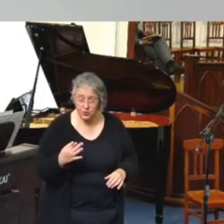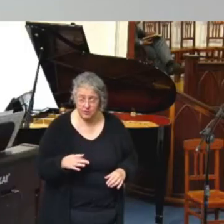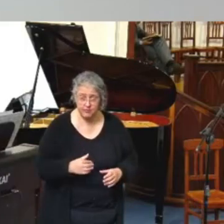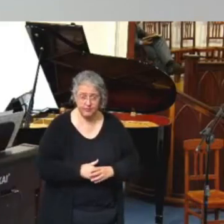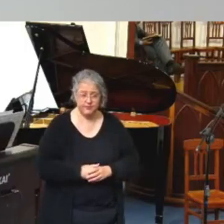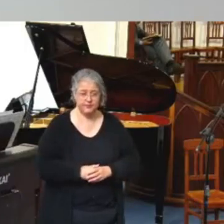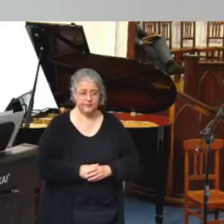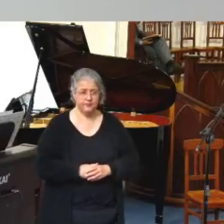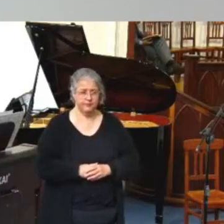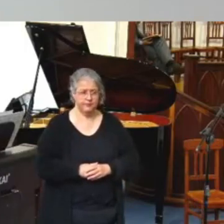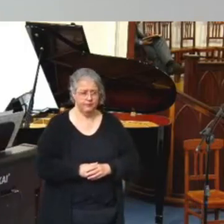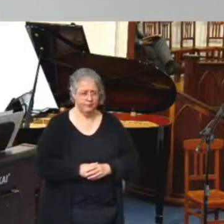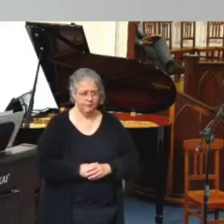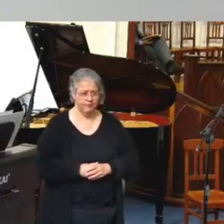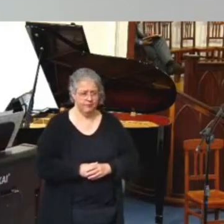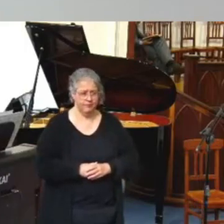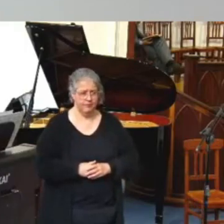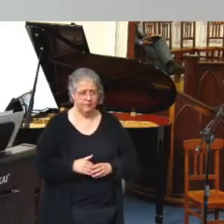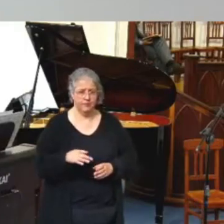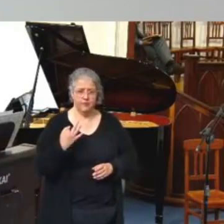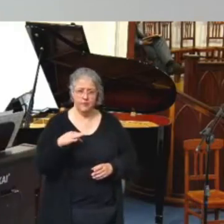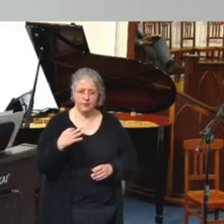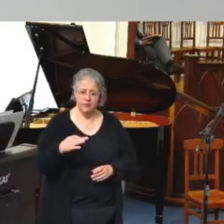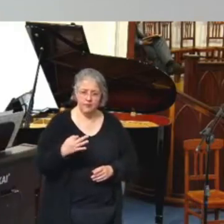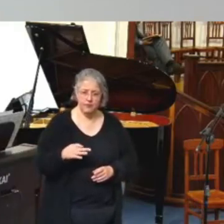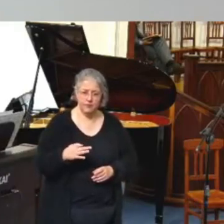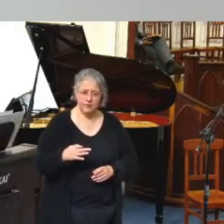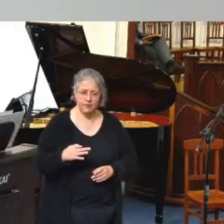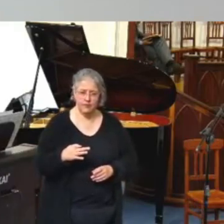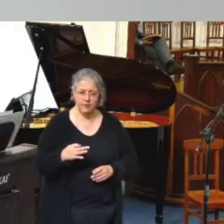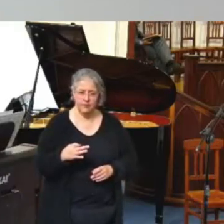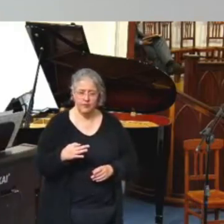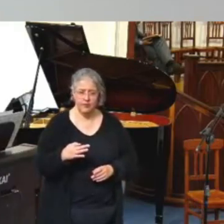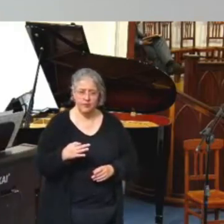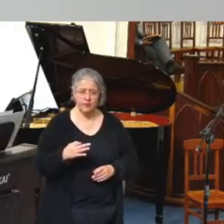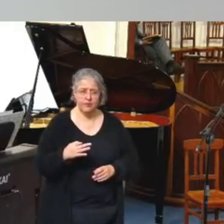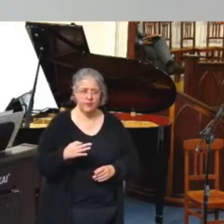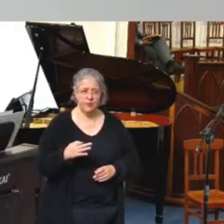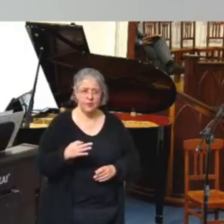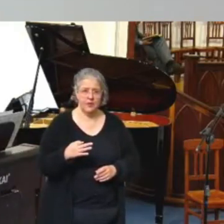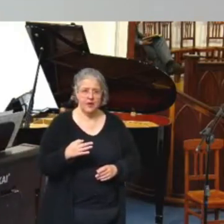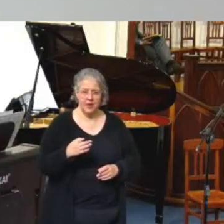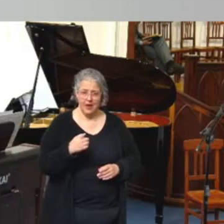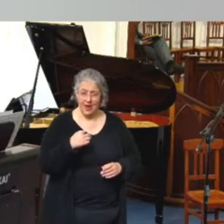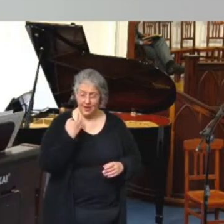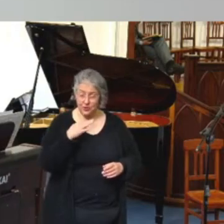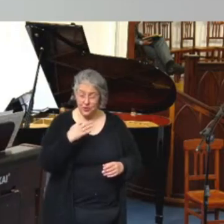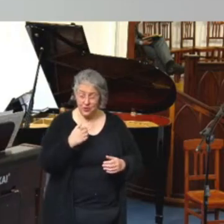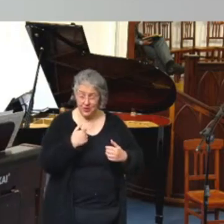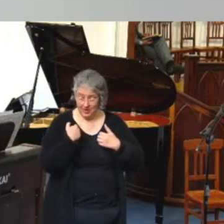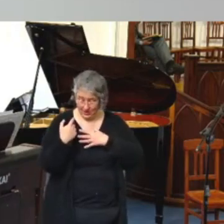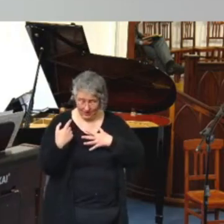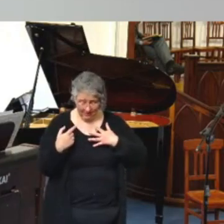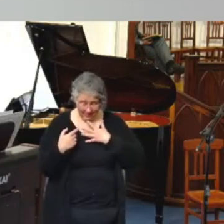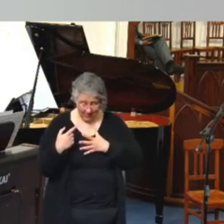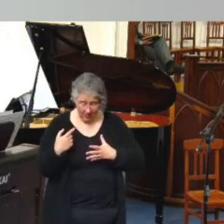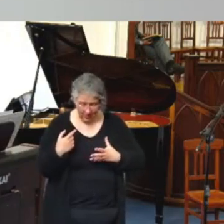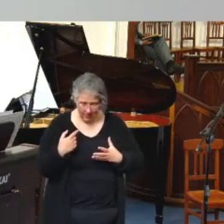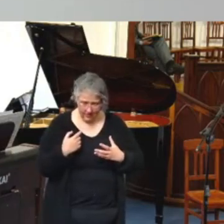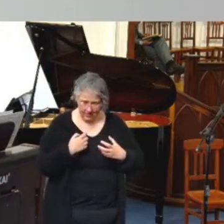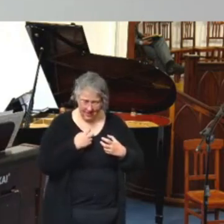nos cega. A dor é uma voz incontida em nosso ser, que deve ser